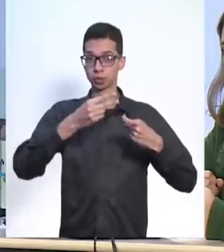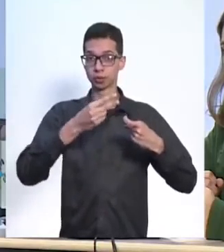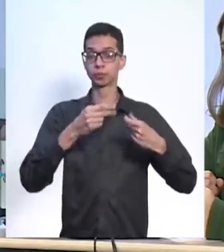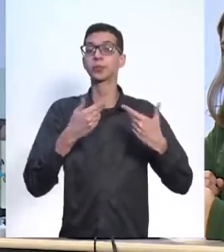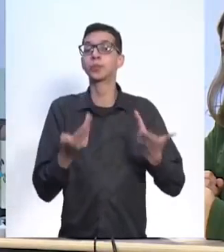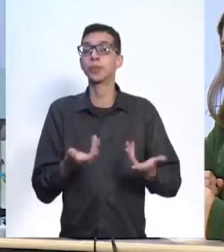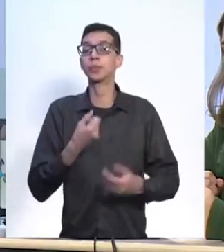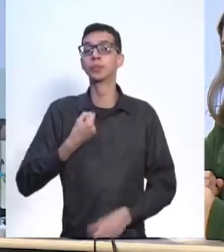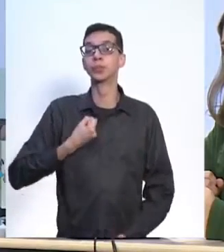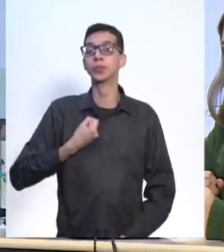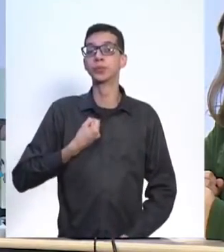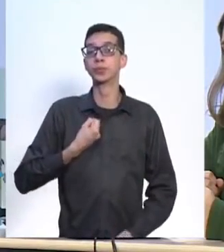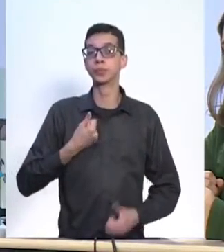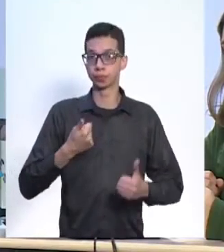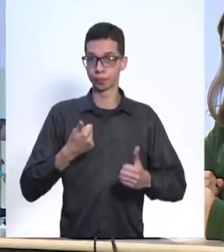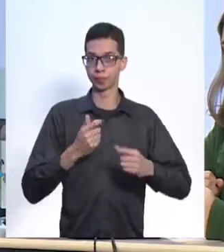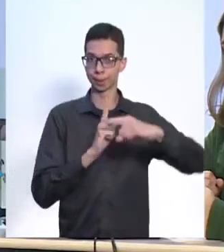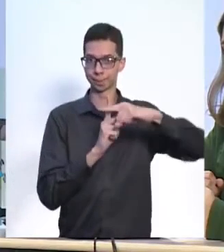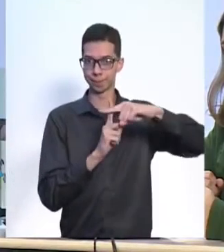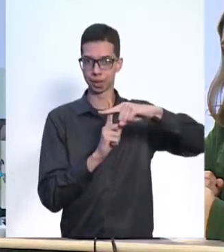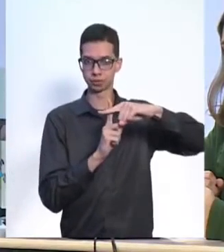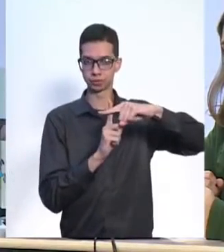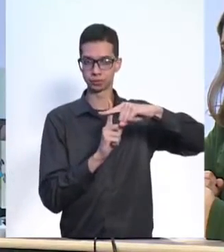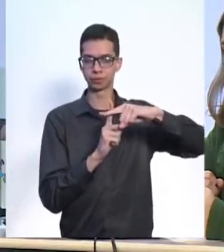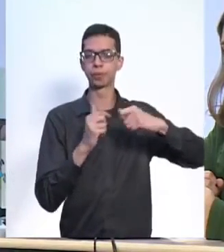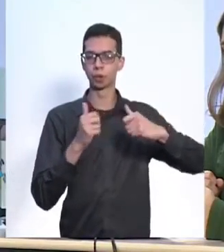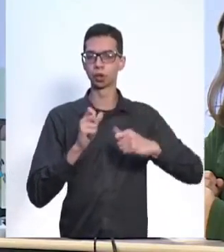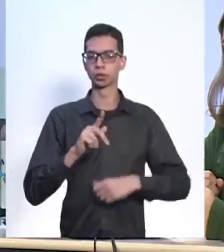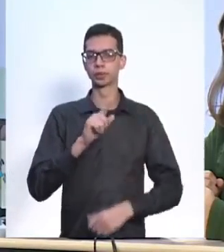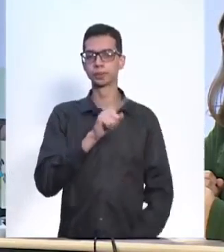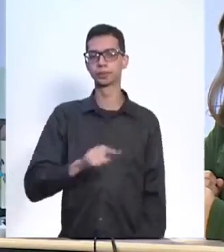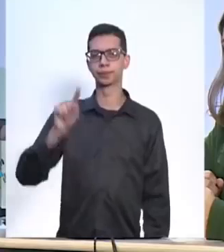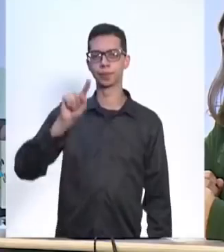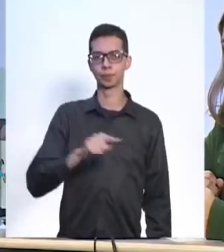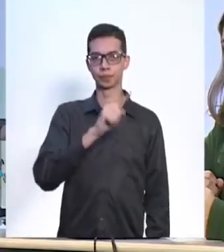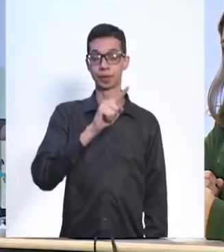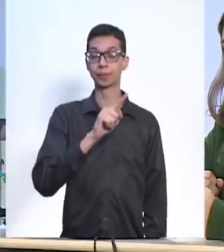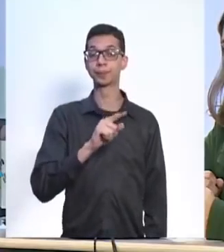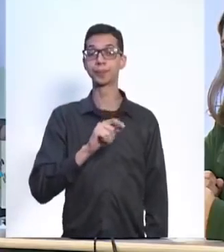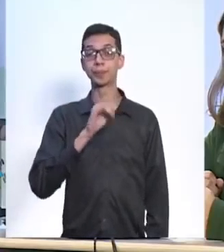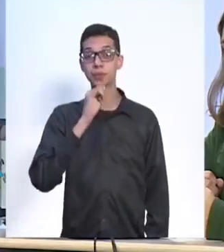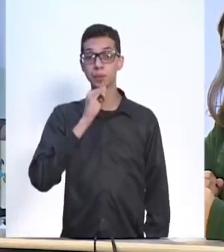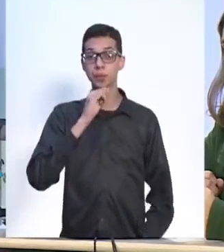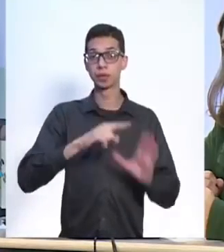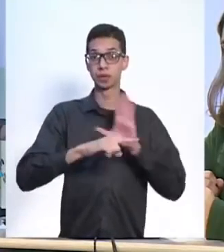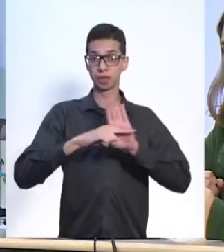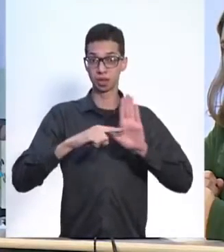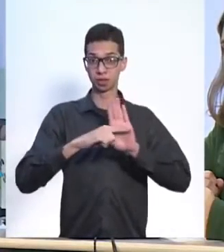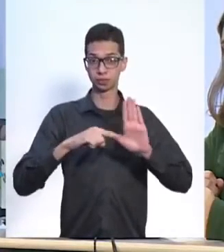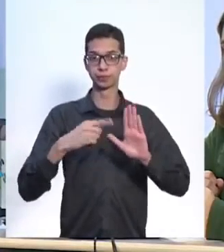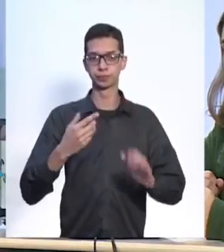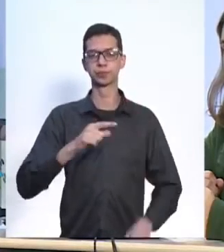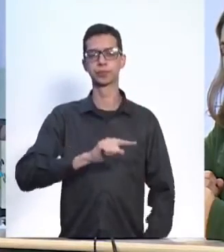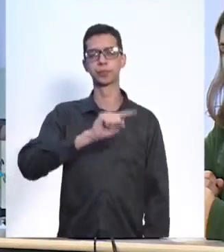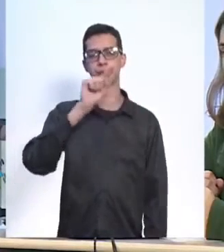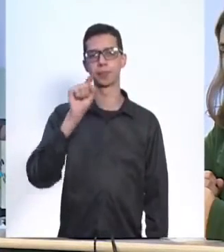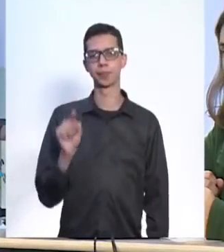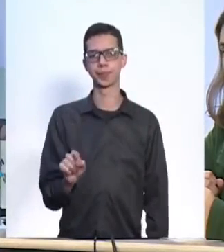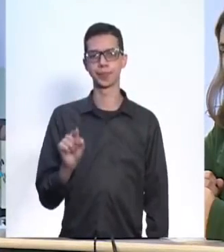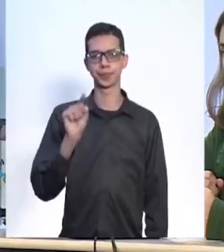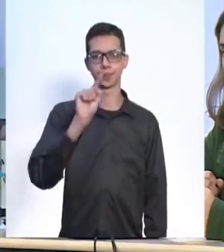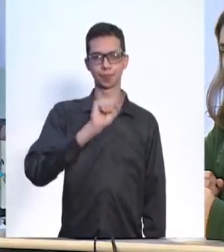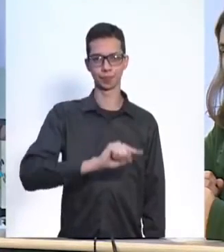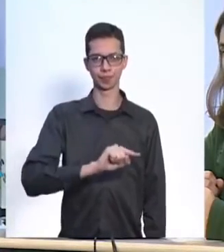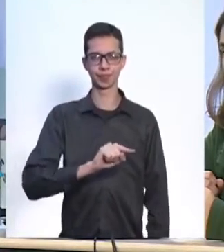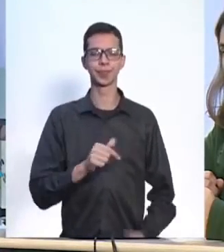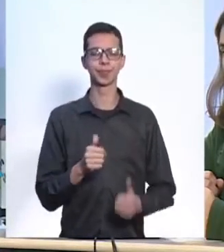for positivo, concavidade voltada para cima. Se ele for negativo, concavidade voltada para baixo.